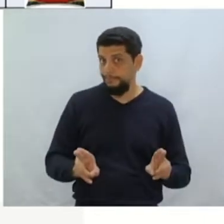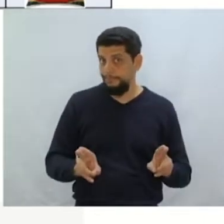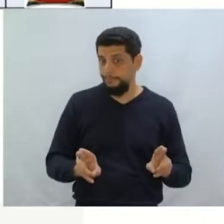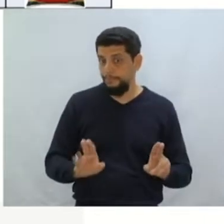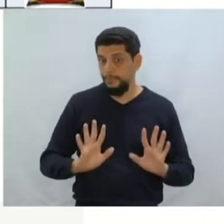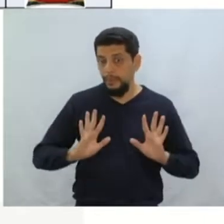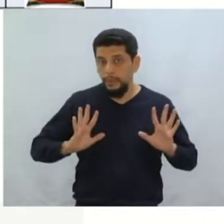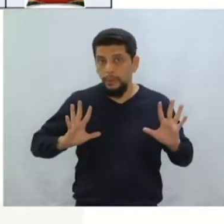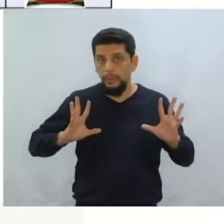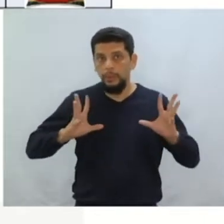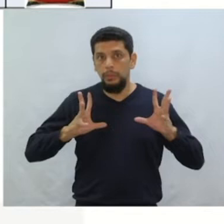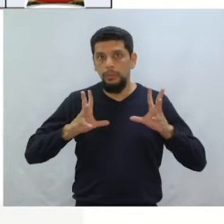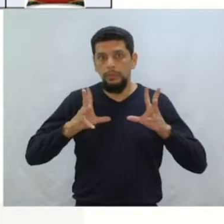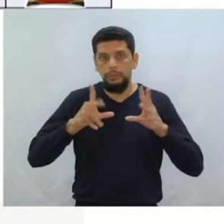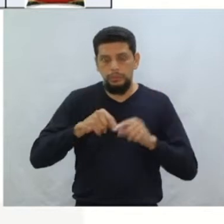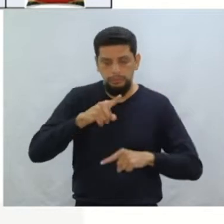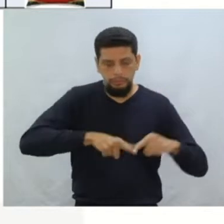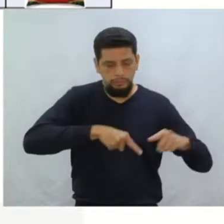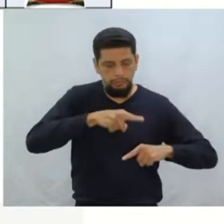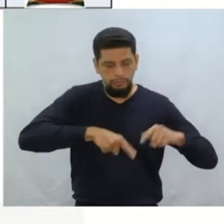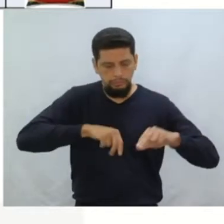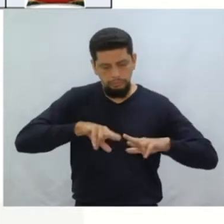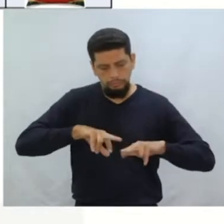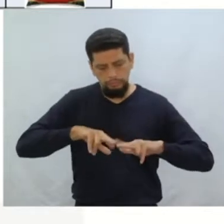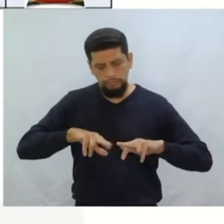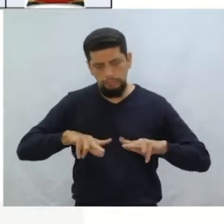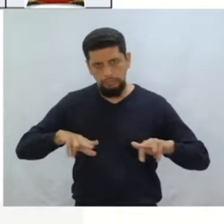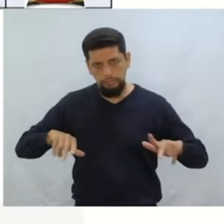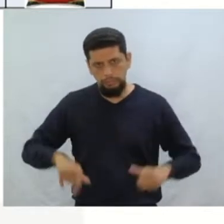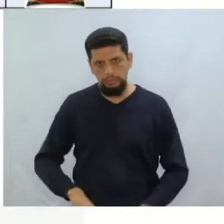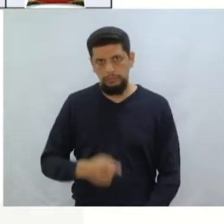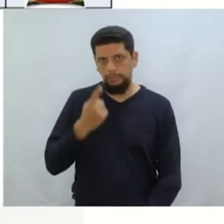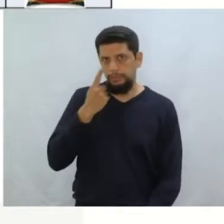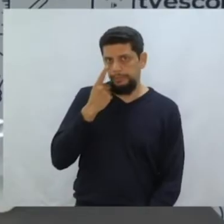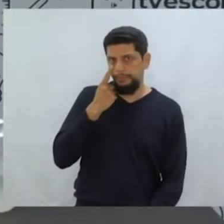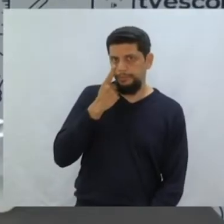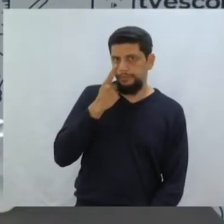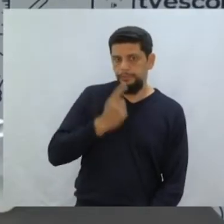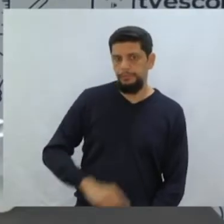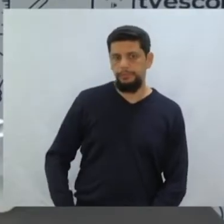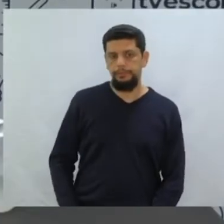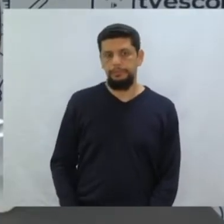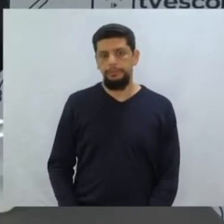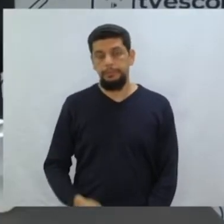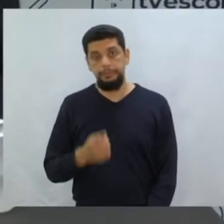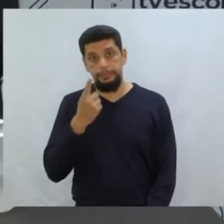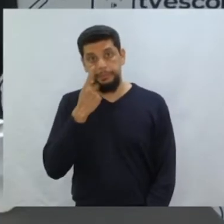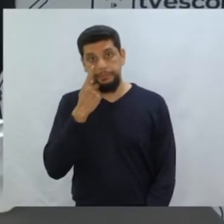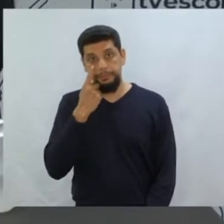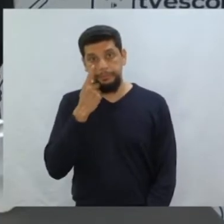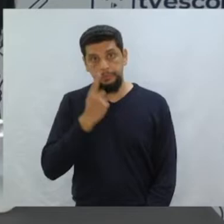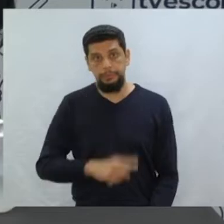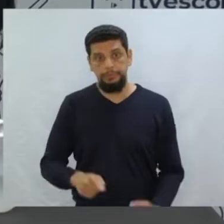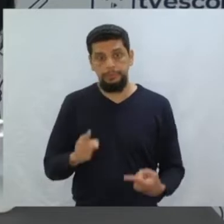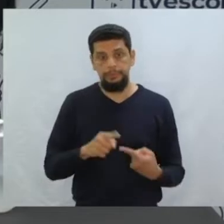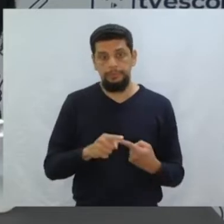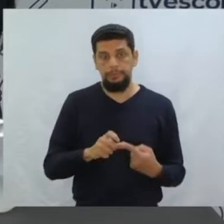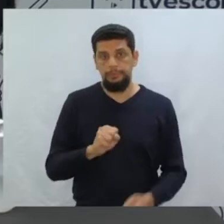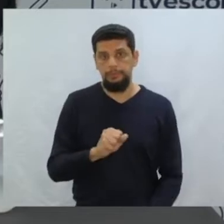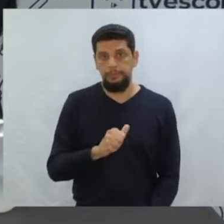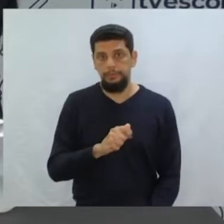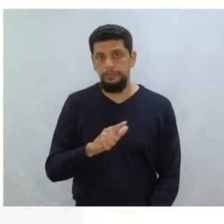igualmente? Então, aqui estão todos os produtos, certo? Vamos verificar, então. Olha